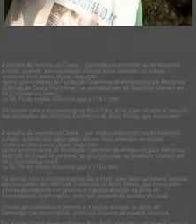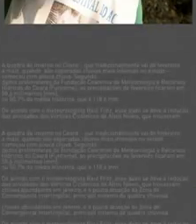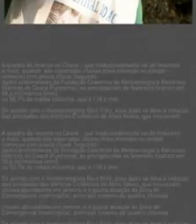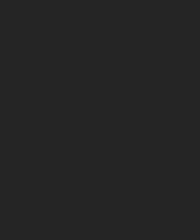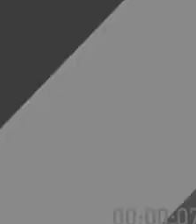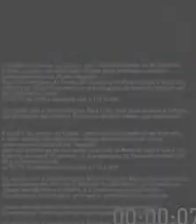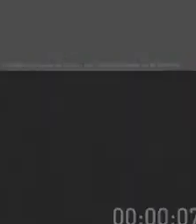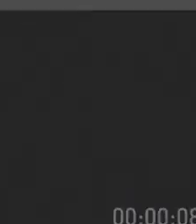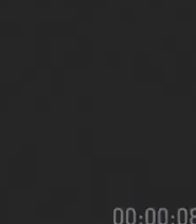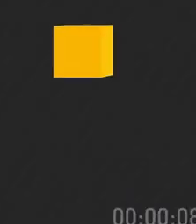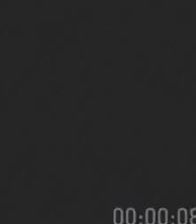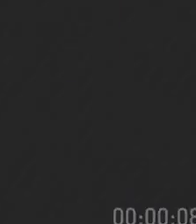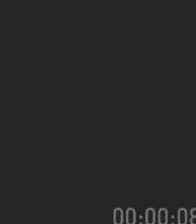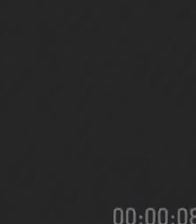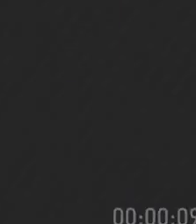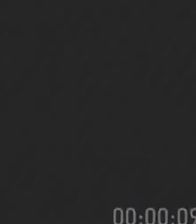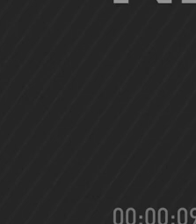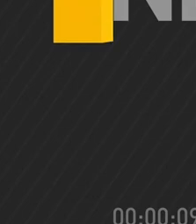ae